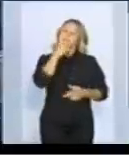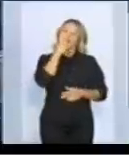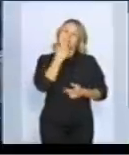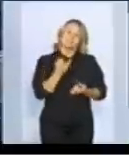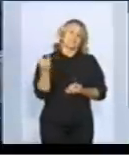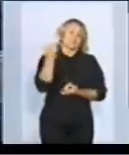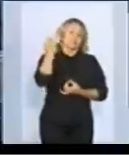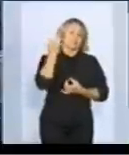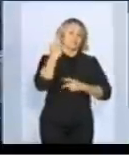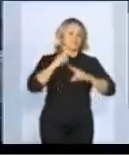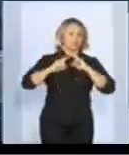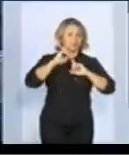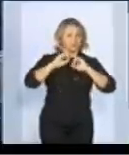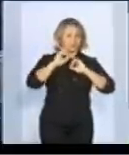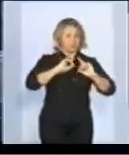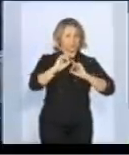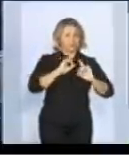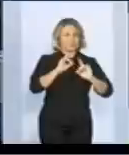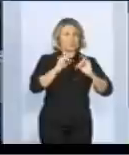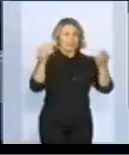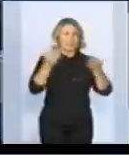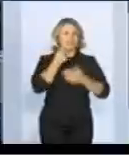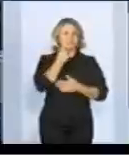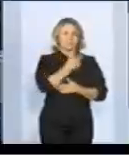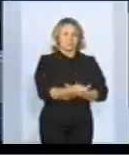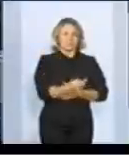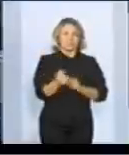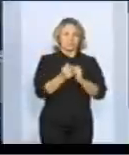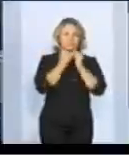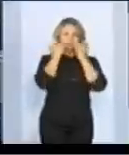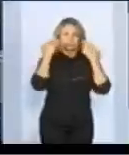nessa discussão. Dito isso, eu gostaria de passar à frente com minha exposição.